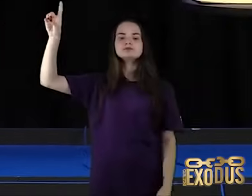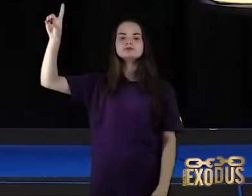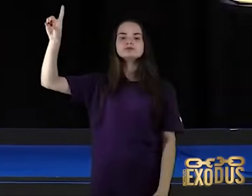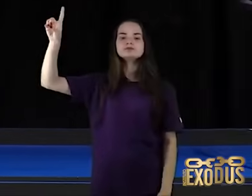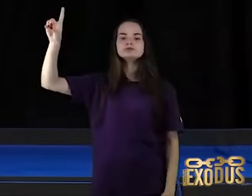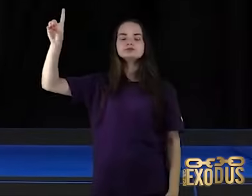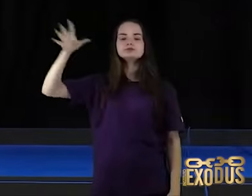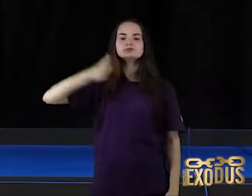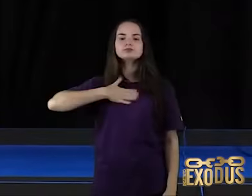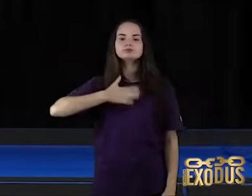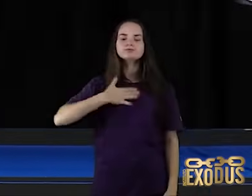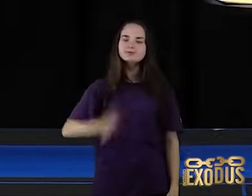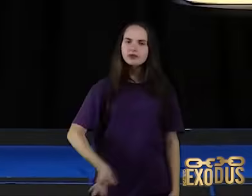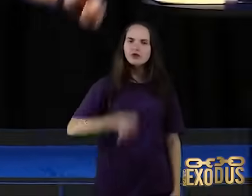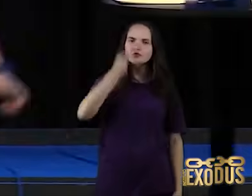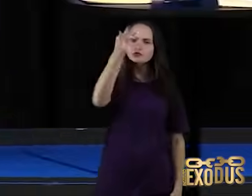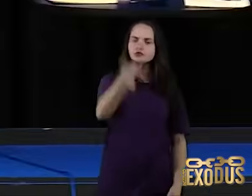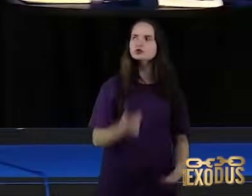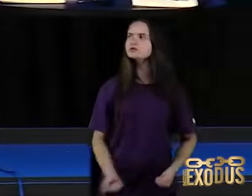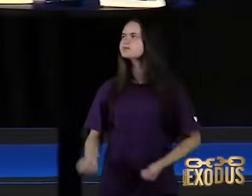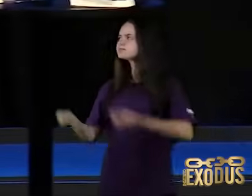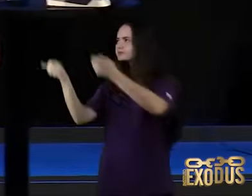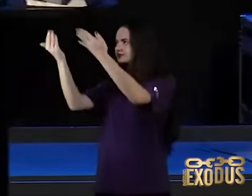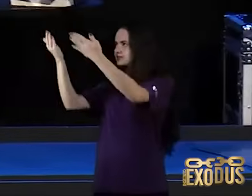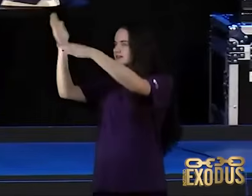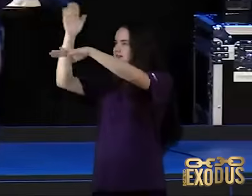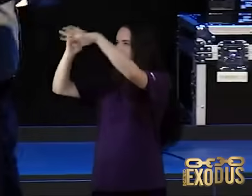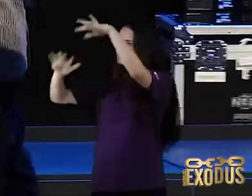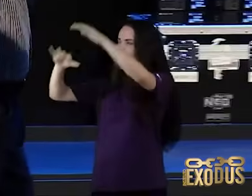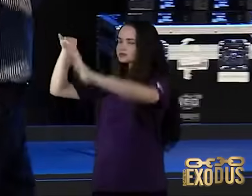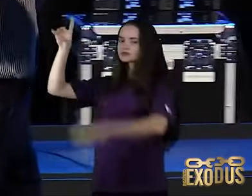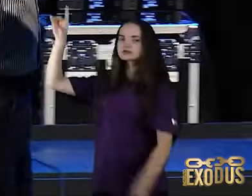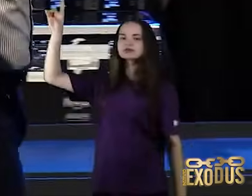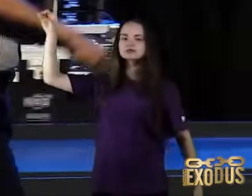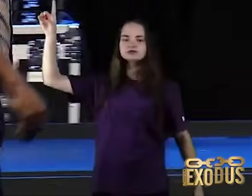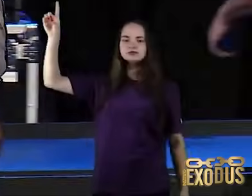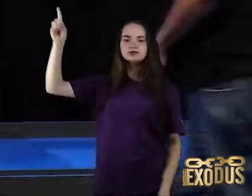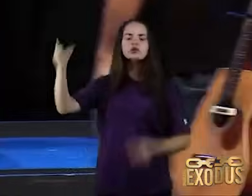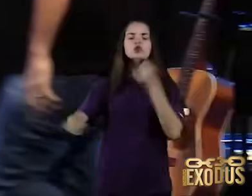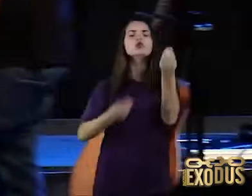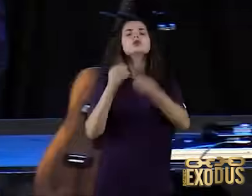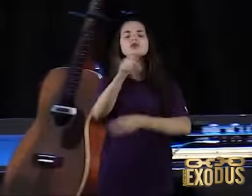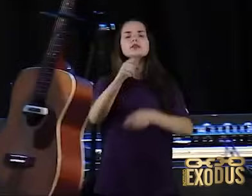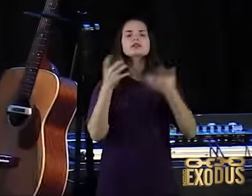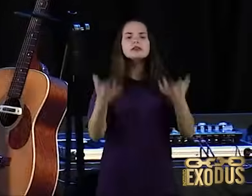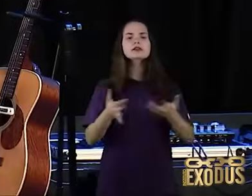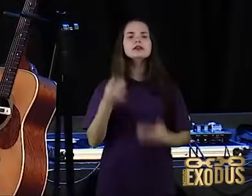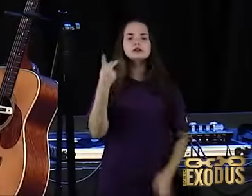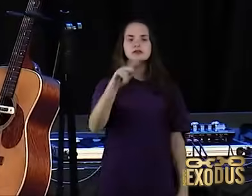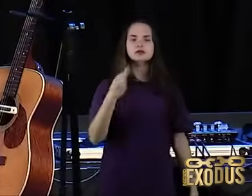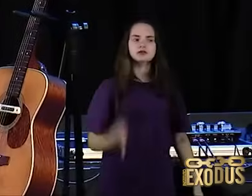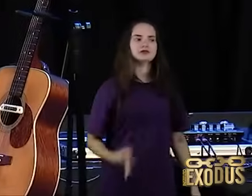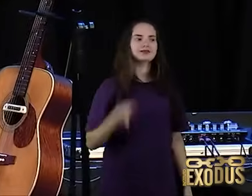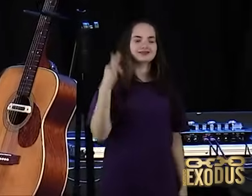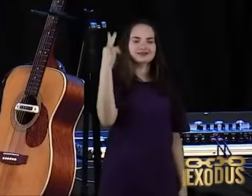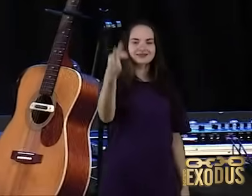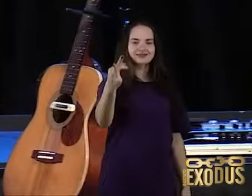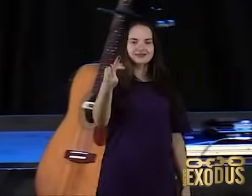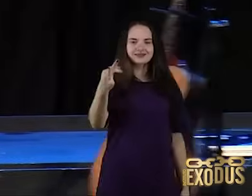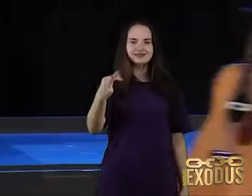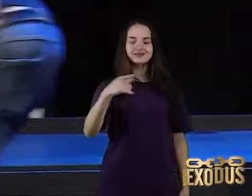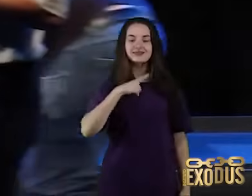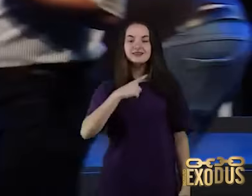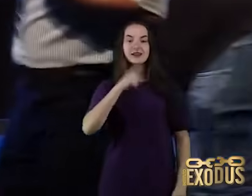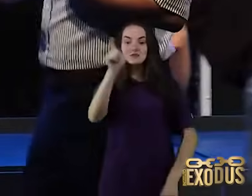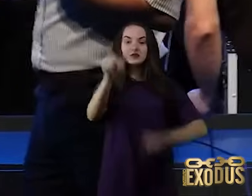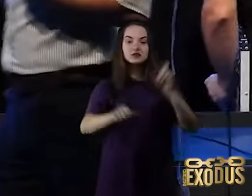o meu futuro está nas mãos de Deus como é que você quer o teu futuro tem gente que tá